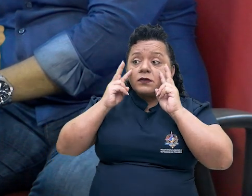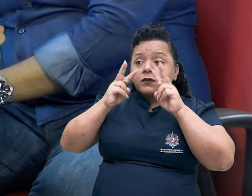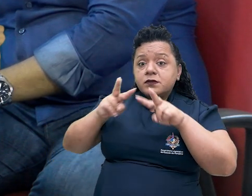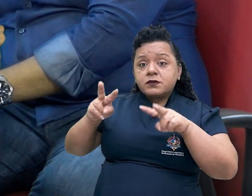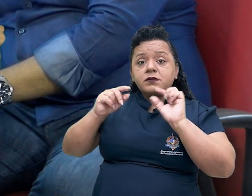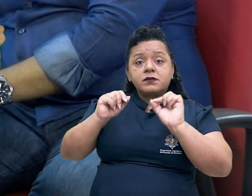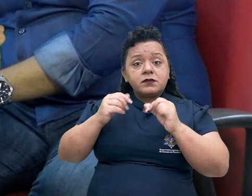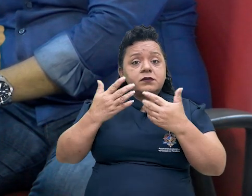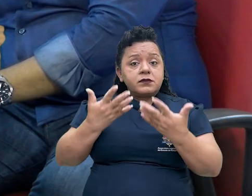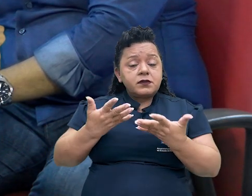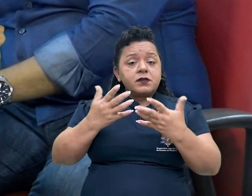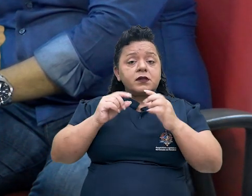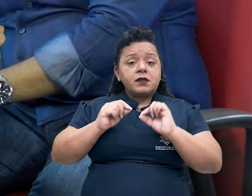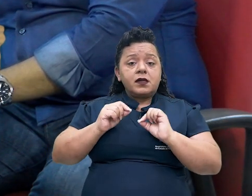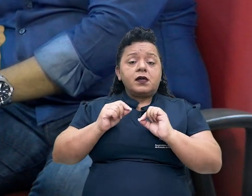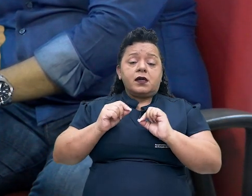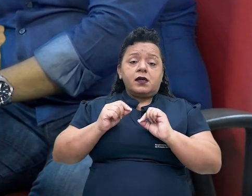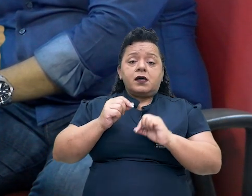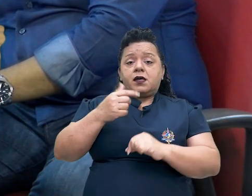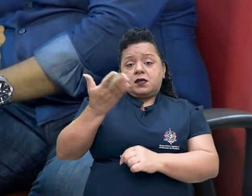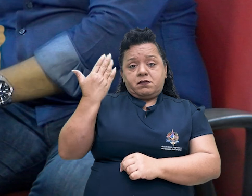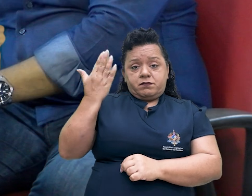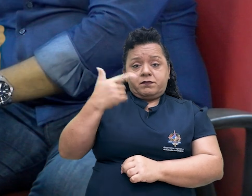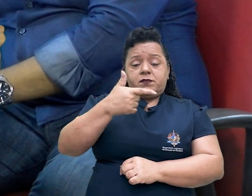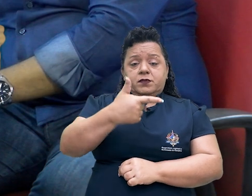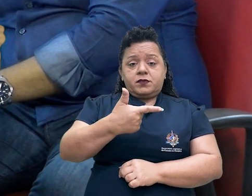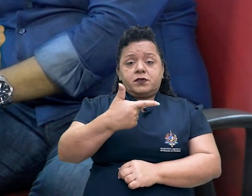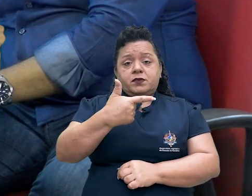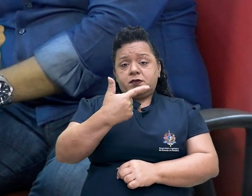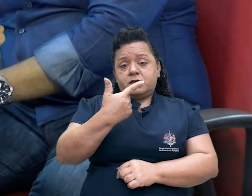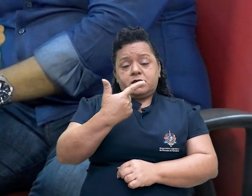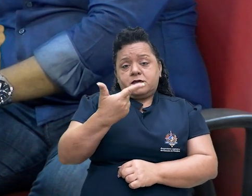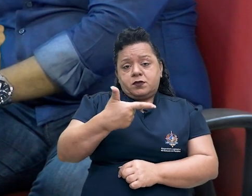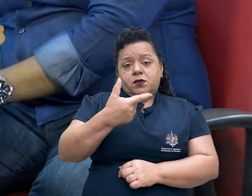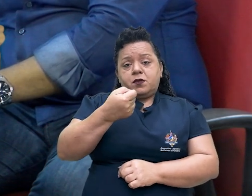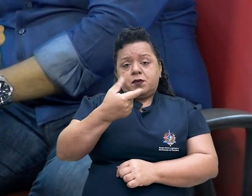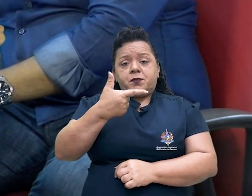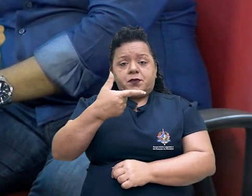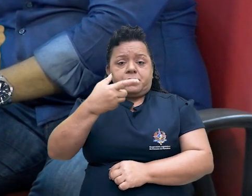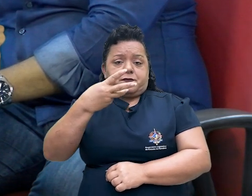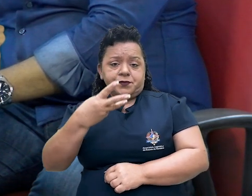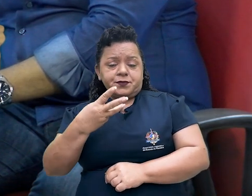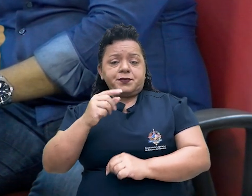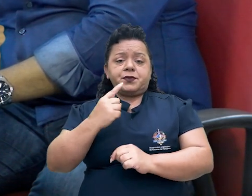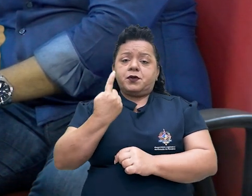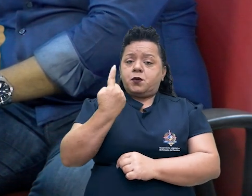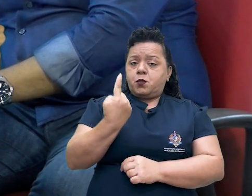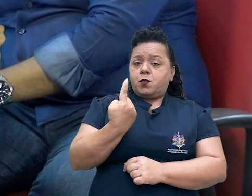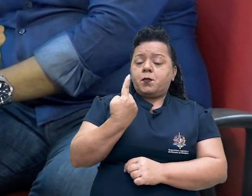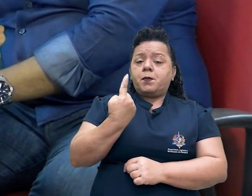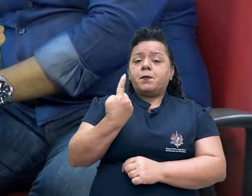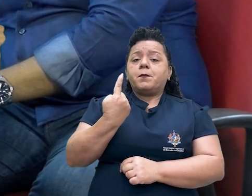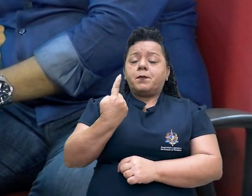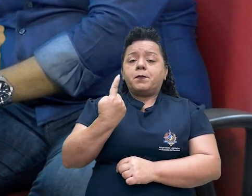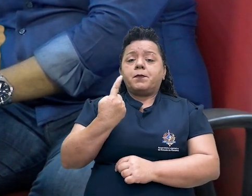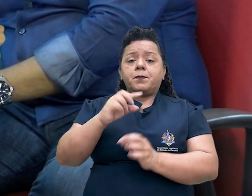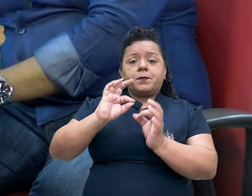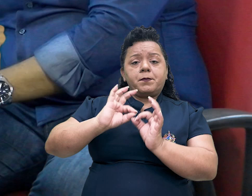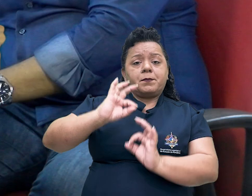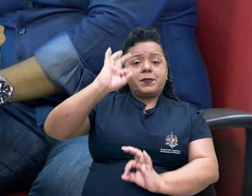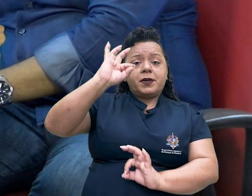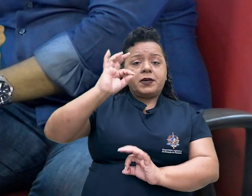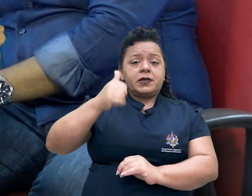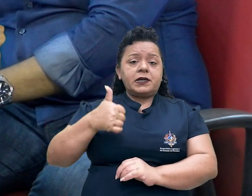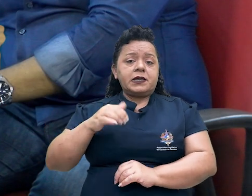gente vê a situação ali o Como 2023 o Rio chegou 1,10 m né temos previsões agora para 2024 segunda